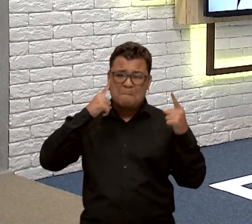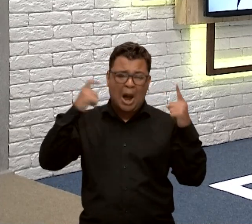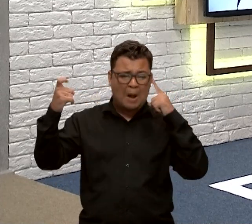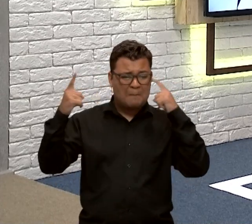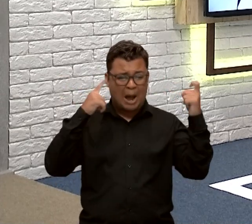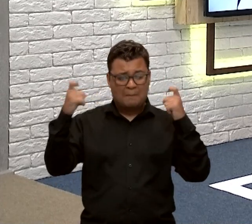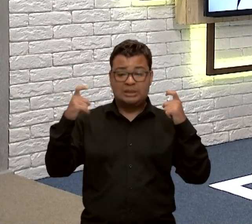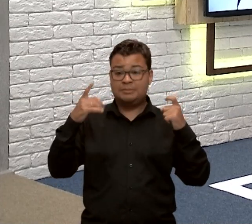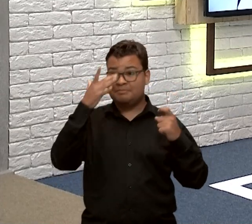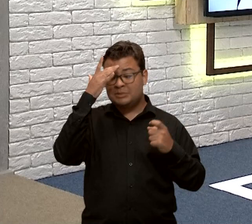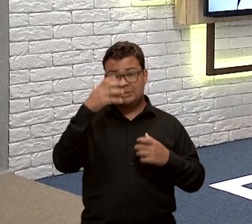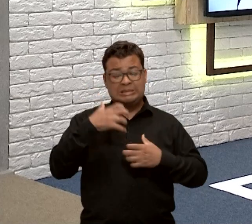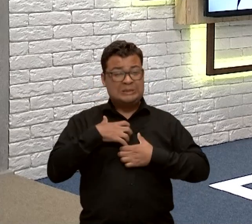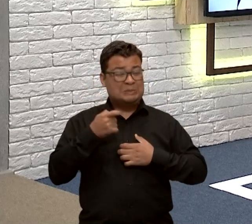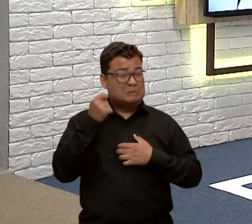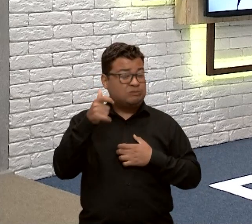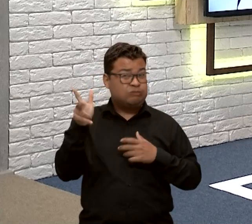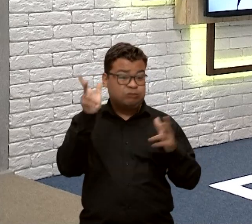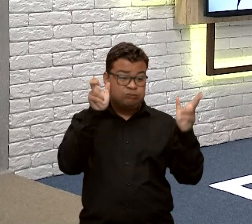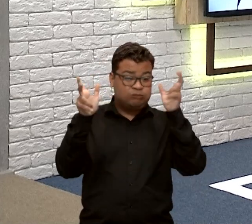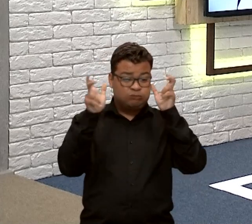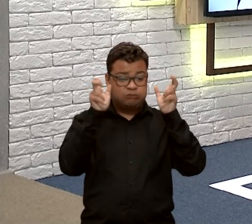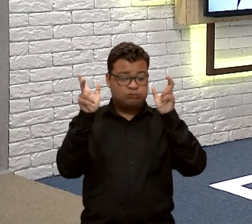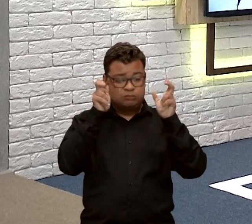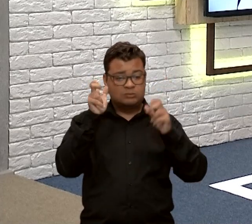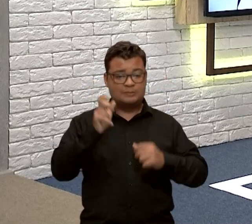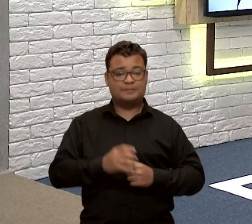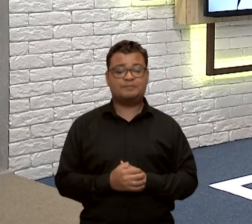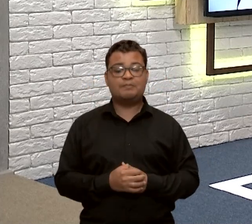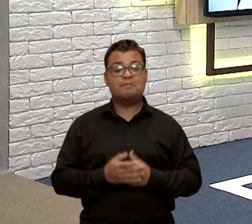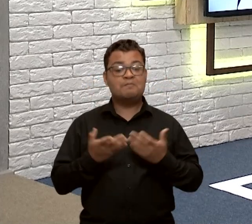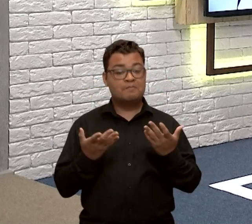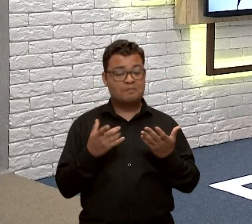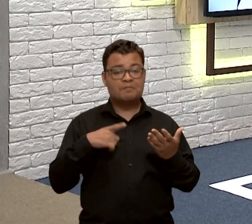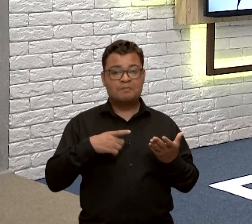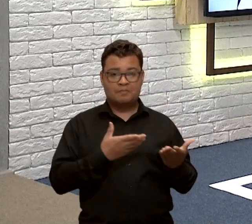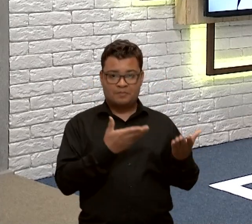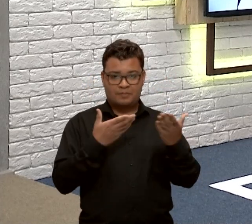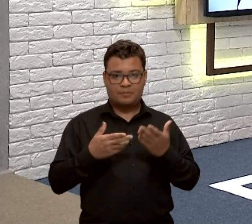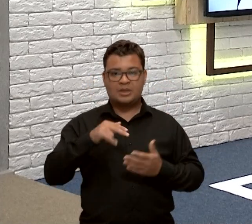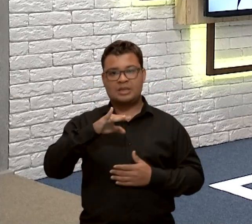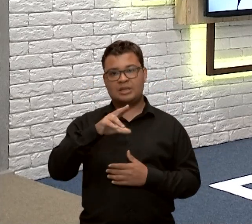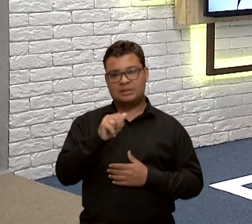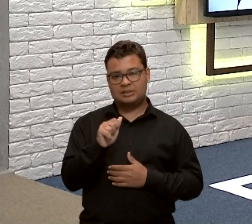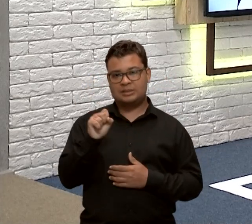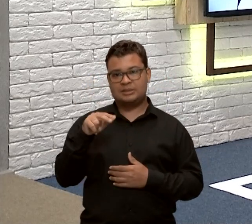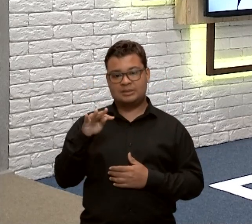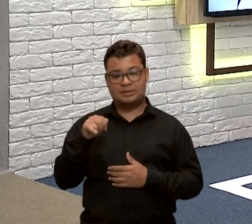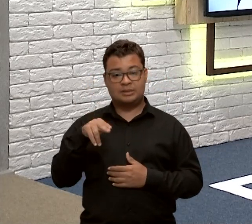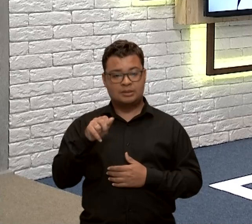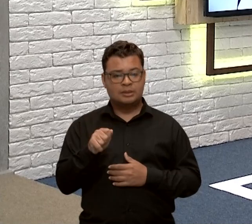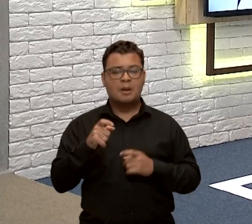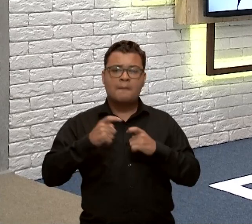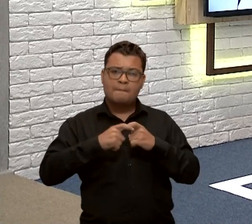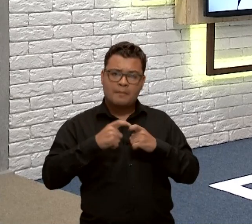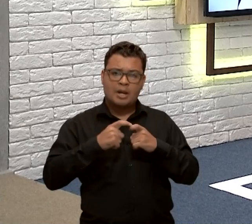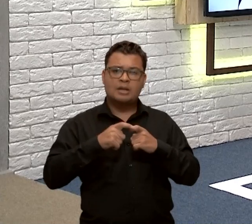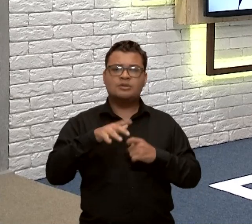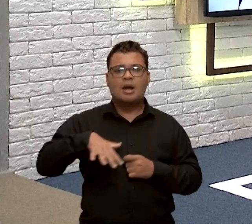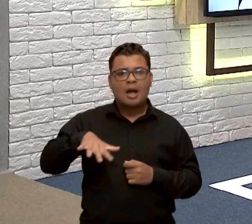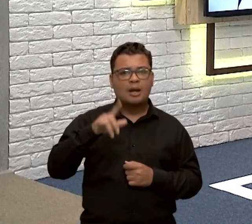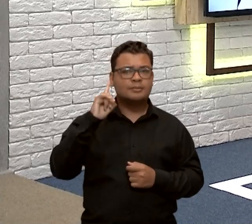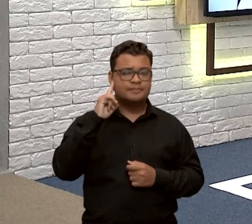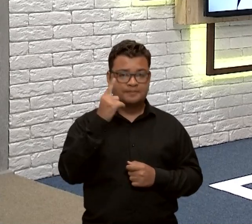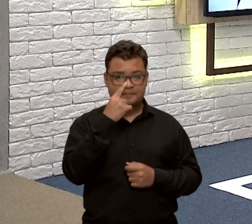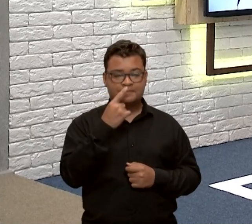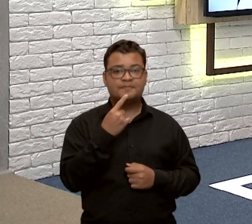pessoas hipersensíveis. E agora nós recebemos a Nícia Santana, que é otorrinolaringologista. Ela se